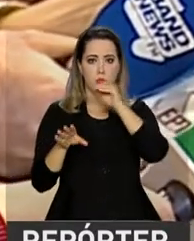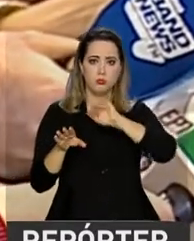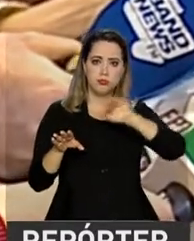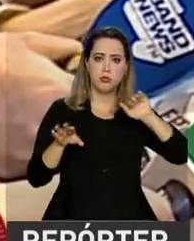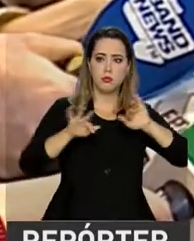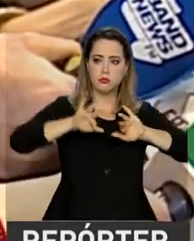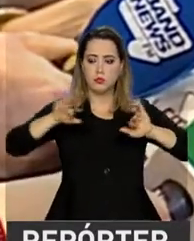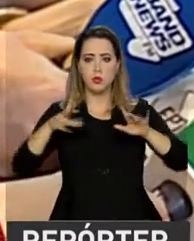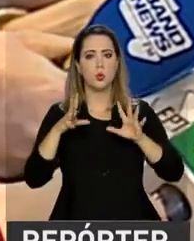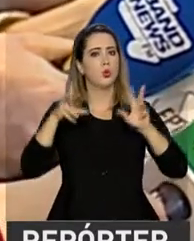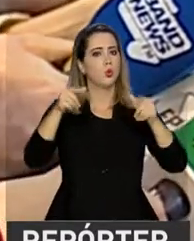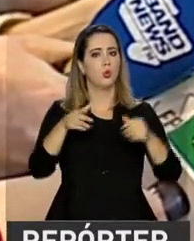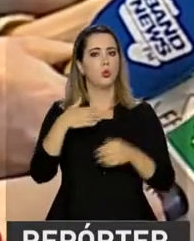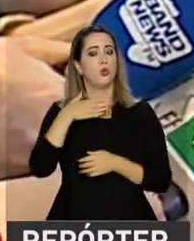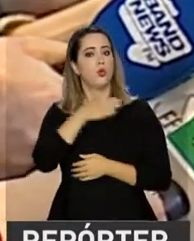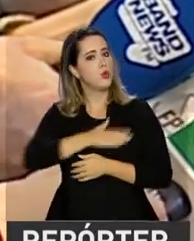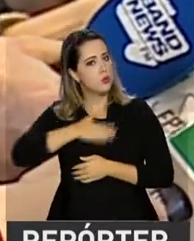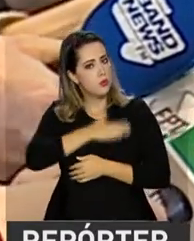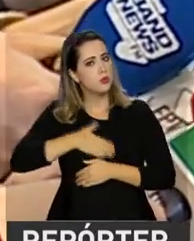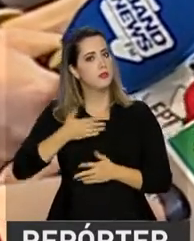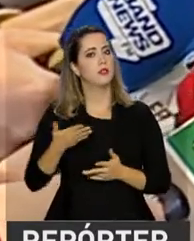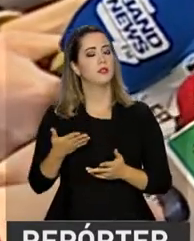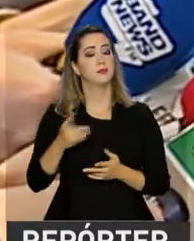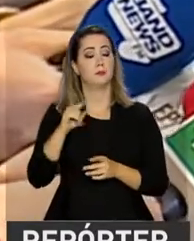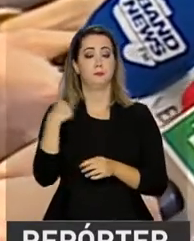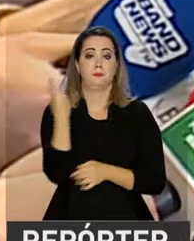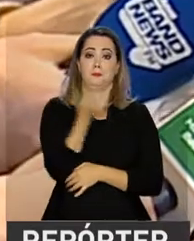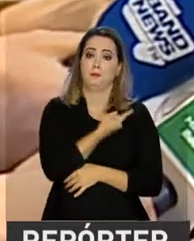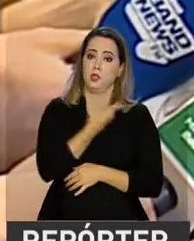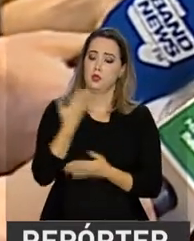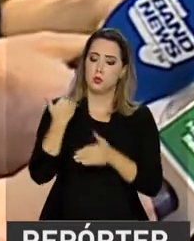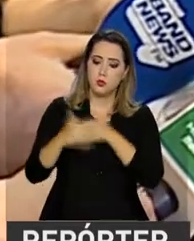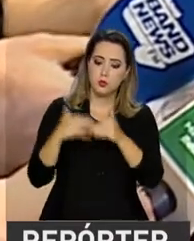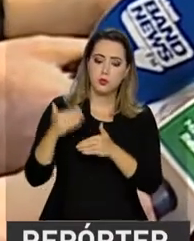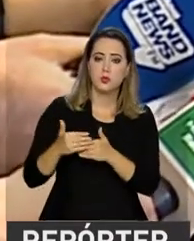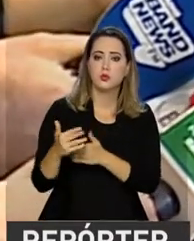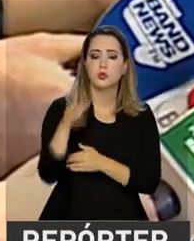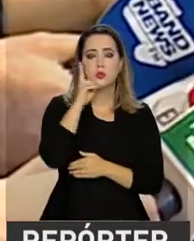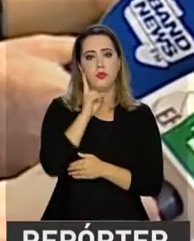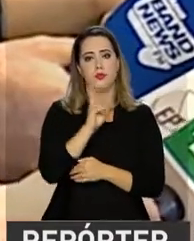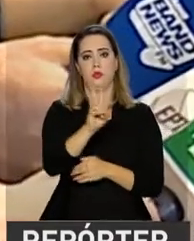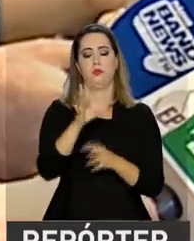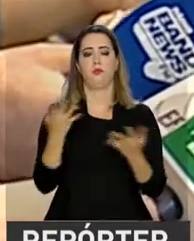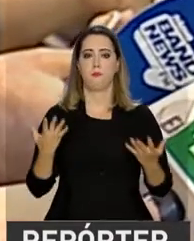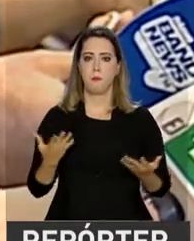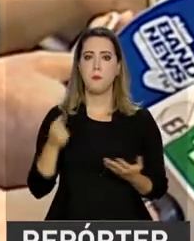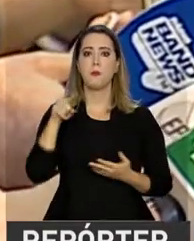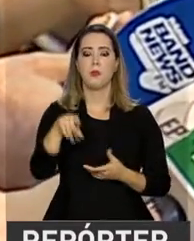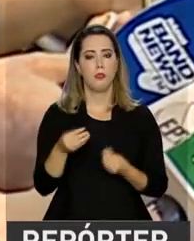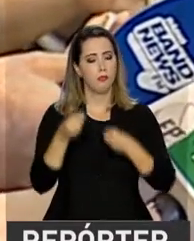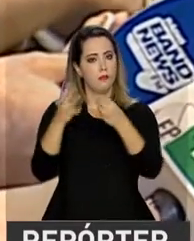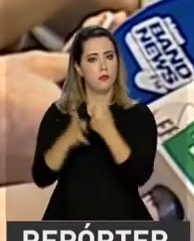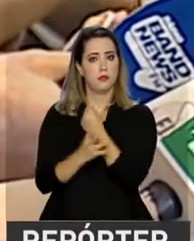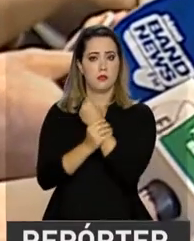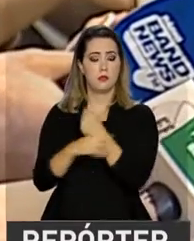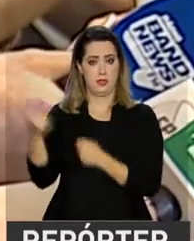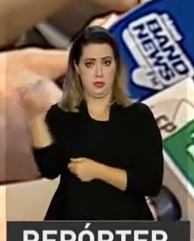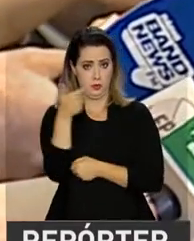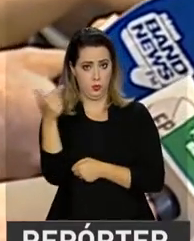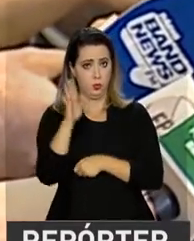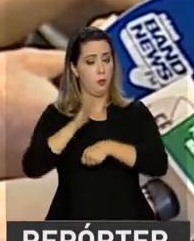espalhados pelo brasil como um todo ea gente continua aí acompanhando e assegurando que a segunda etapa